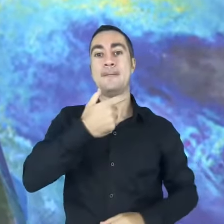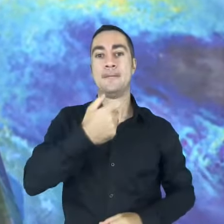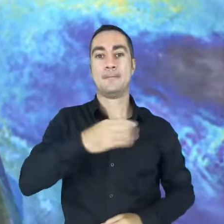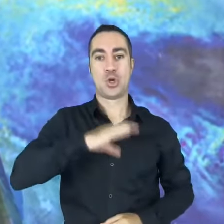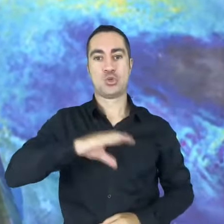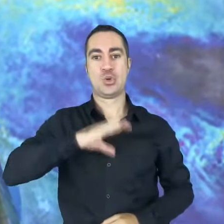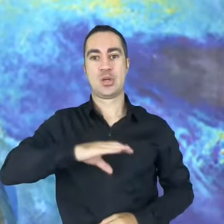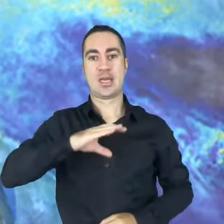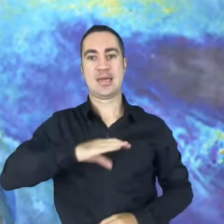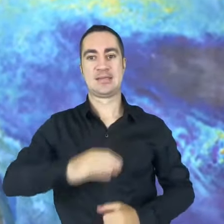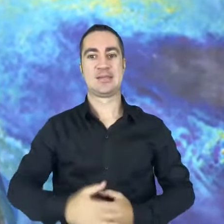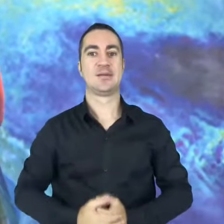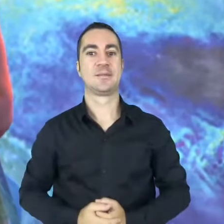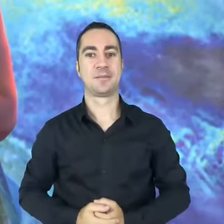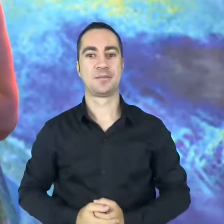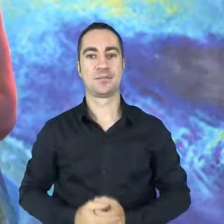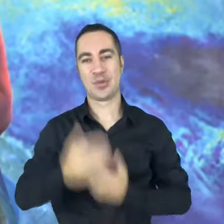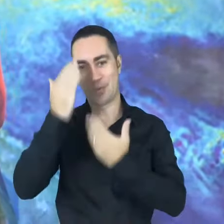Thank you.